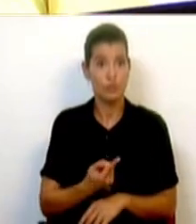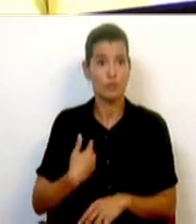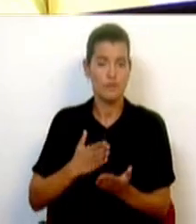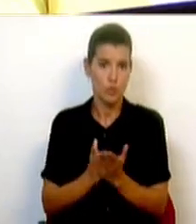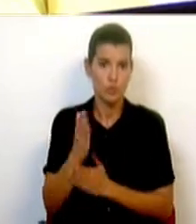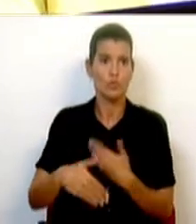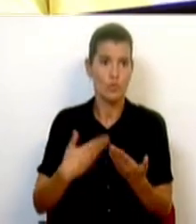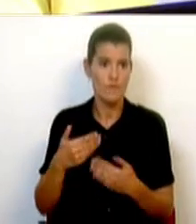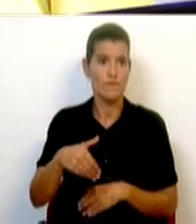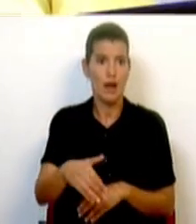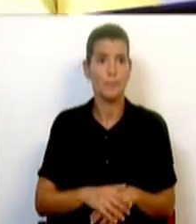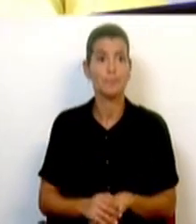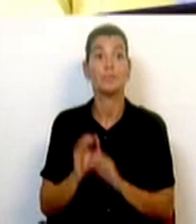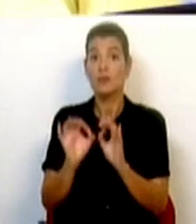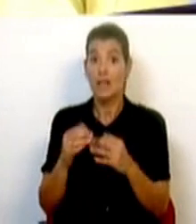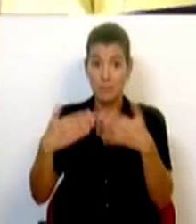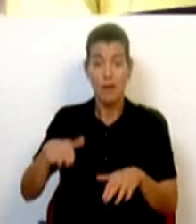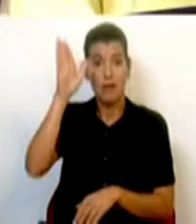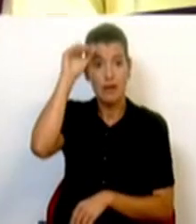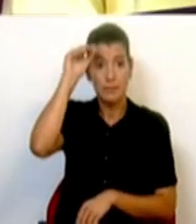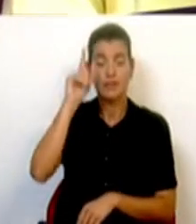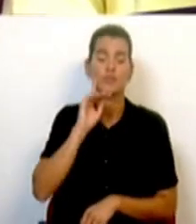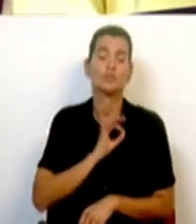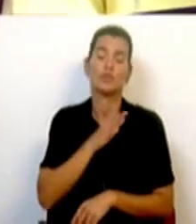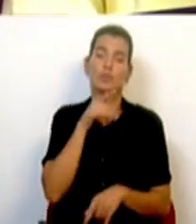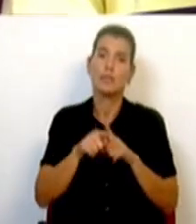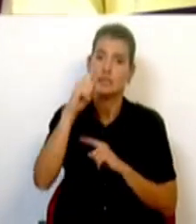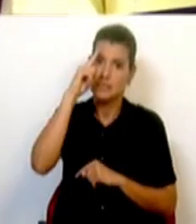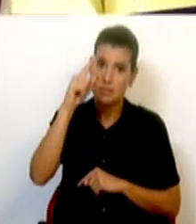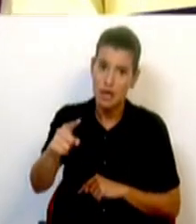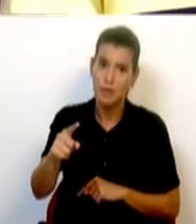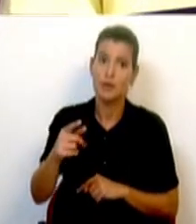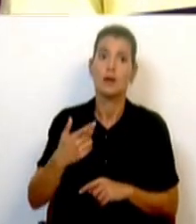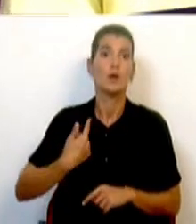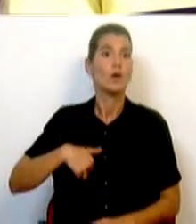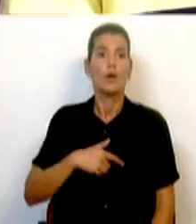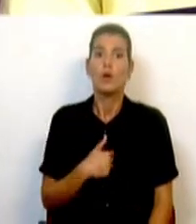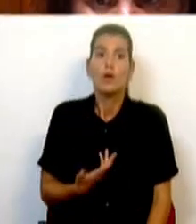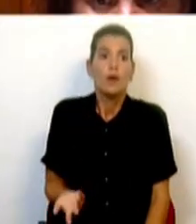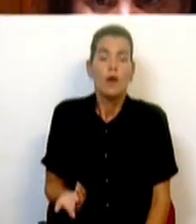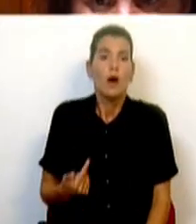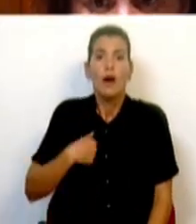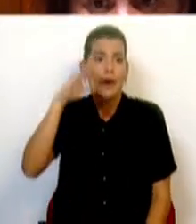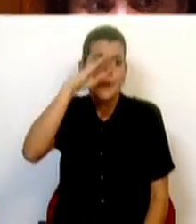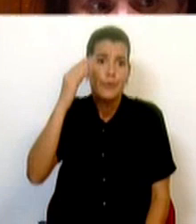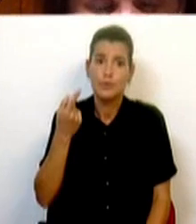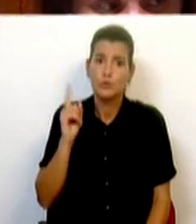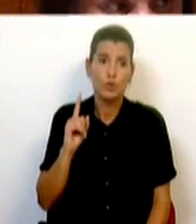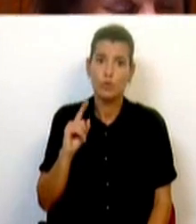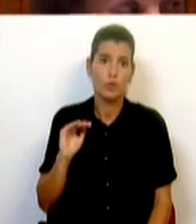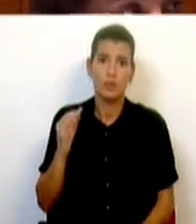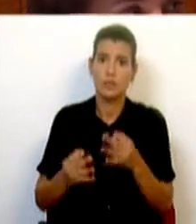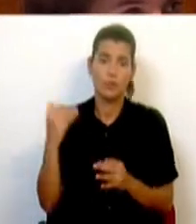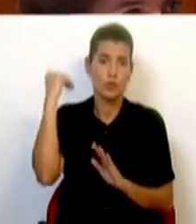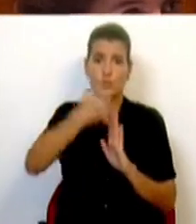prosseguir. Quanto aos maus-tratos animais, Sra. Deputada, como bem sabe, não é uma desculpa o Tribunal Constitucional. É